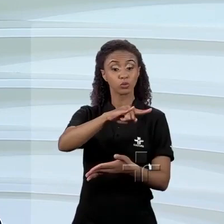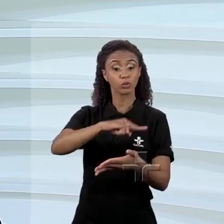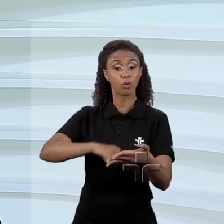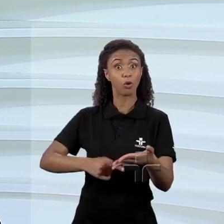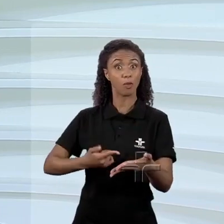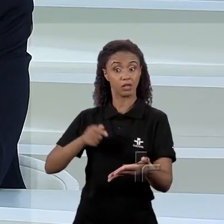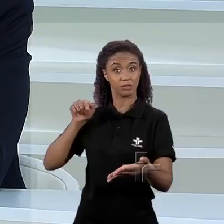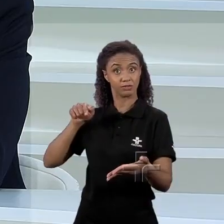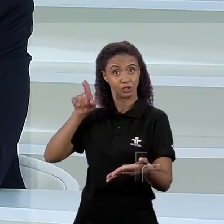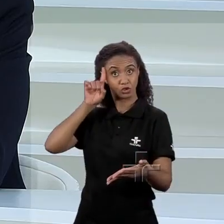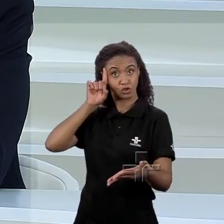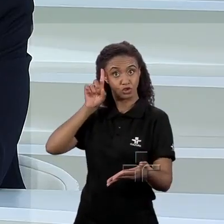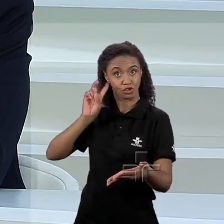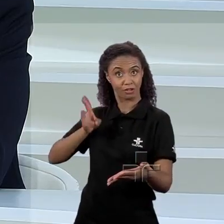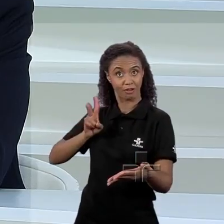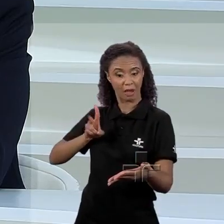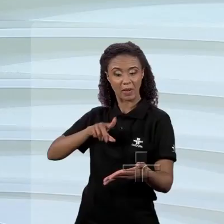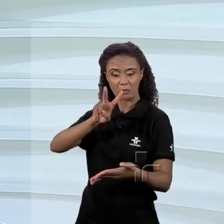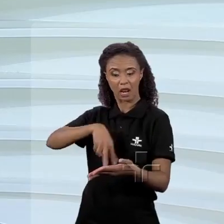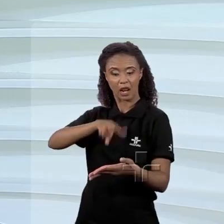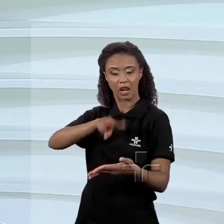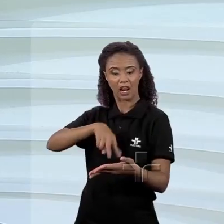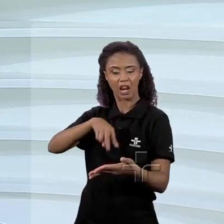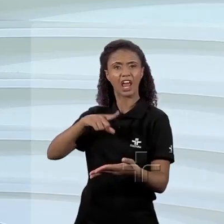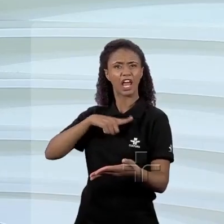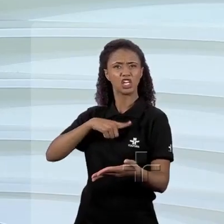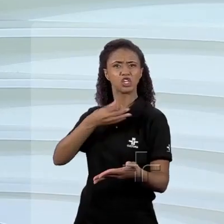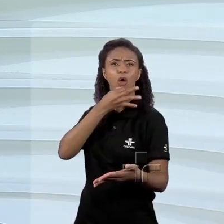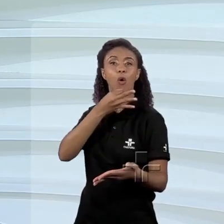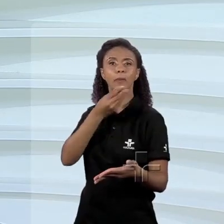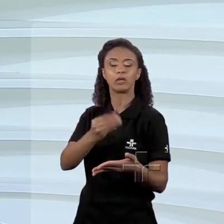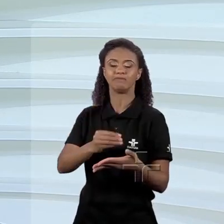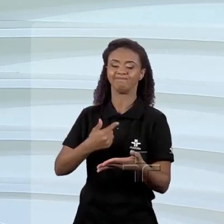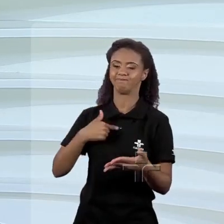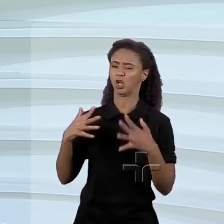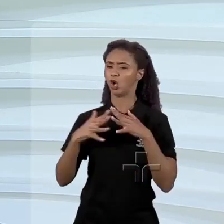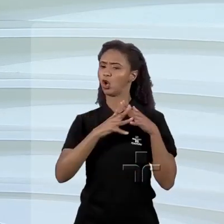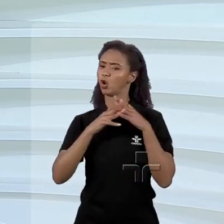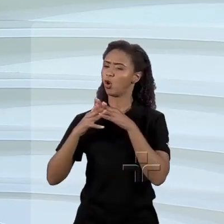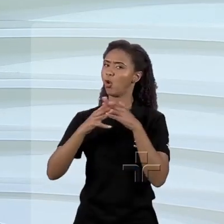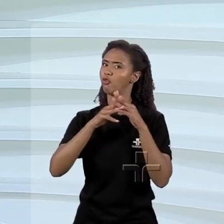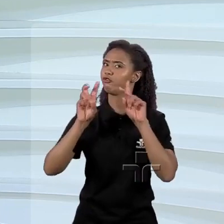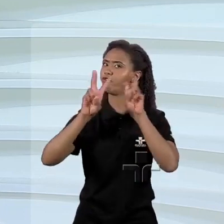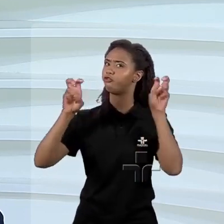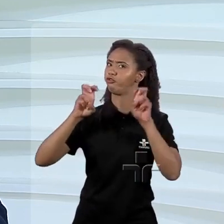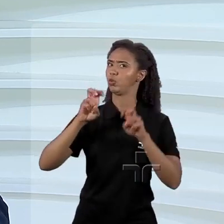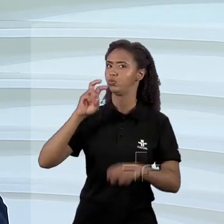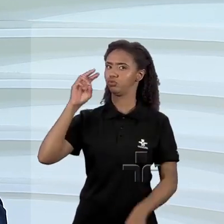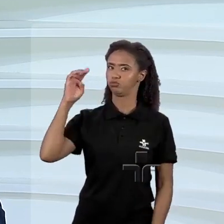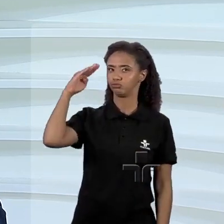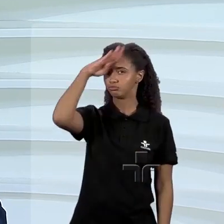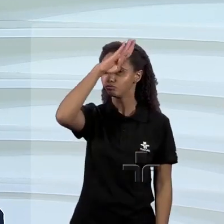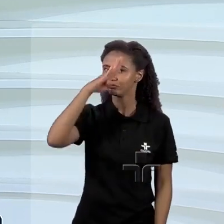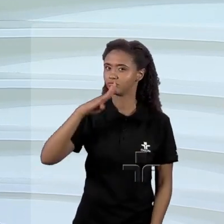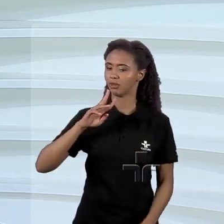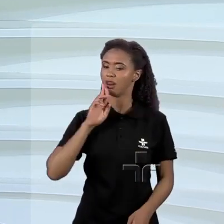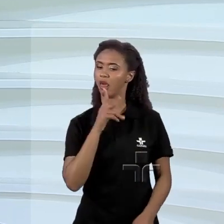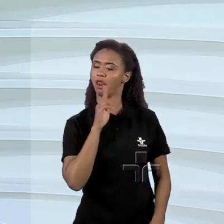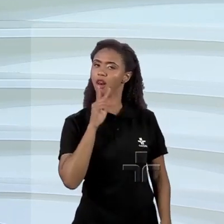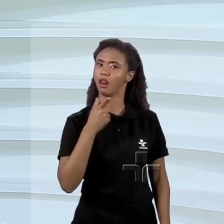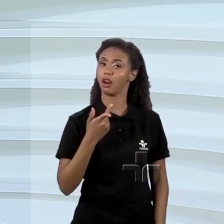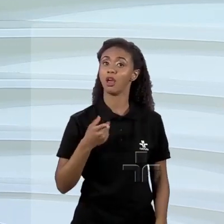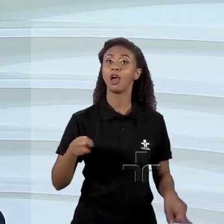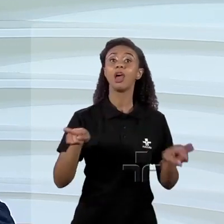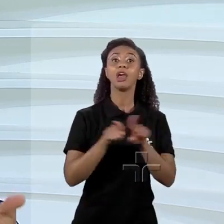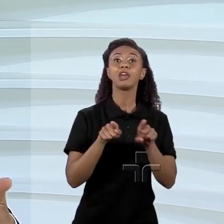naquele momento, onde havia manifestações muito ruidosas em relação a Jair Bolsonaro e, eu diria, suaves em relação ao Fernando